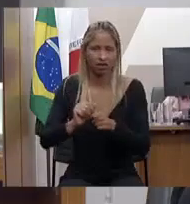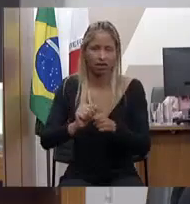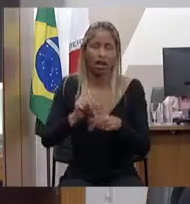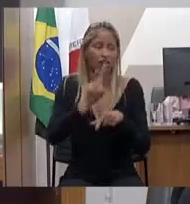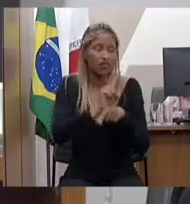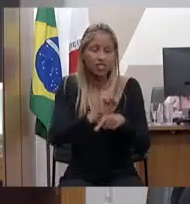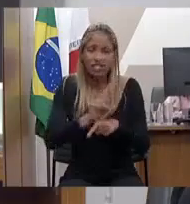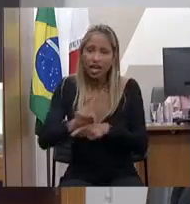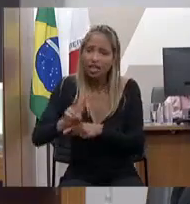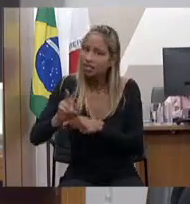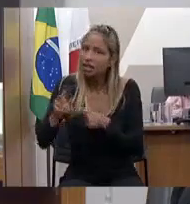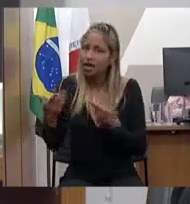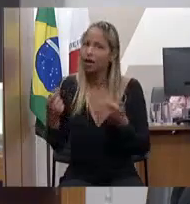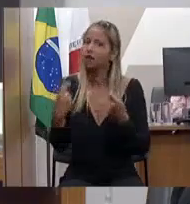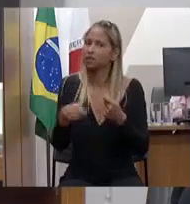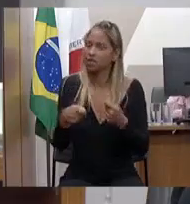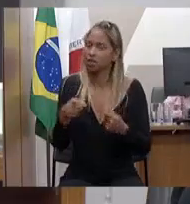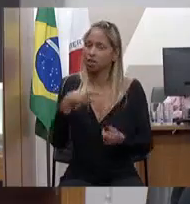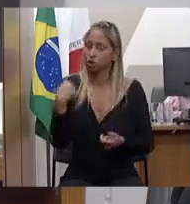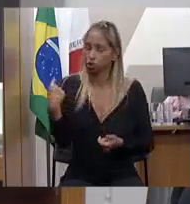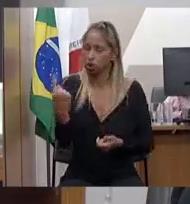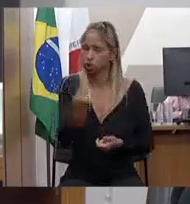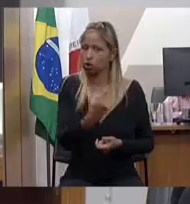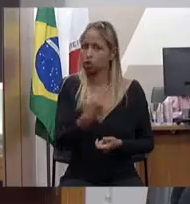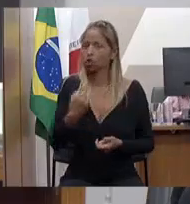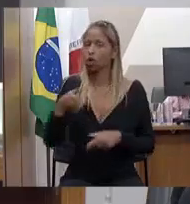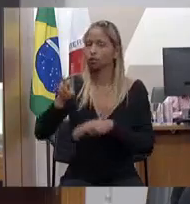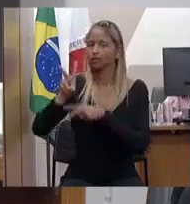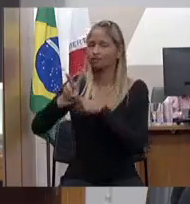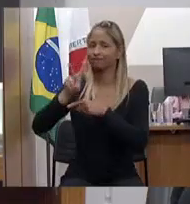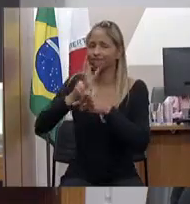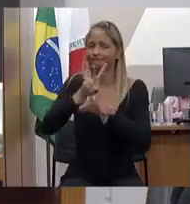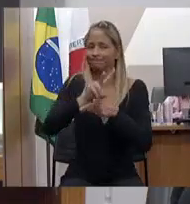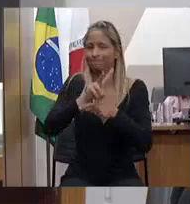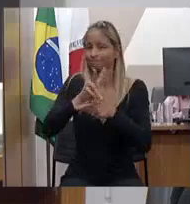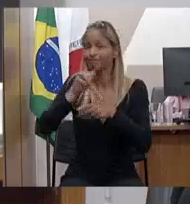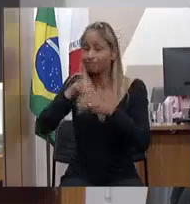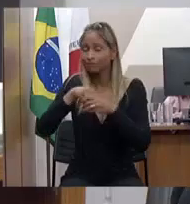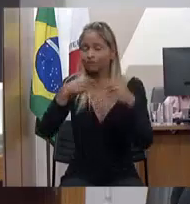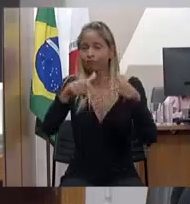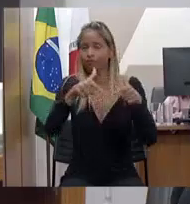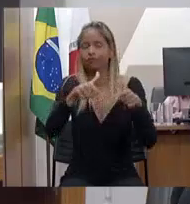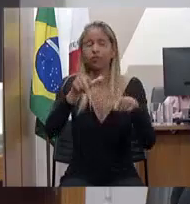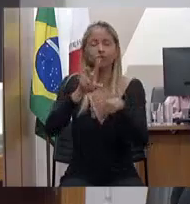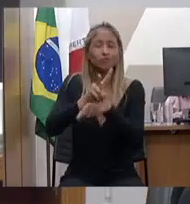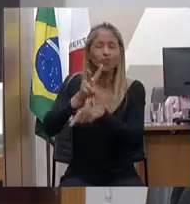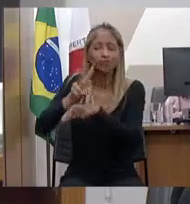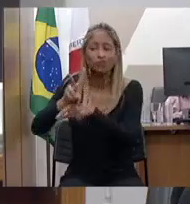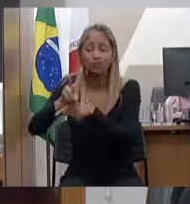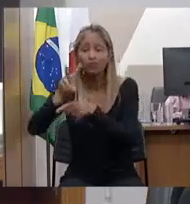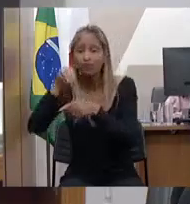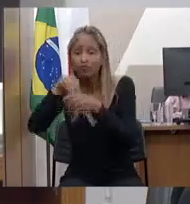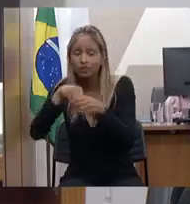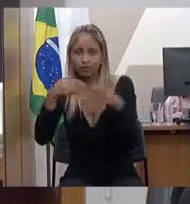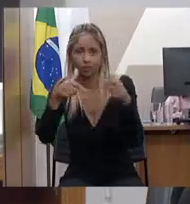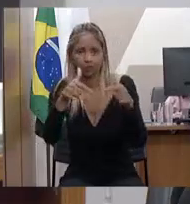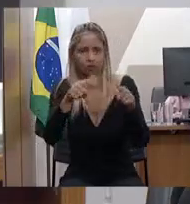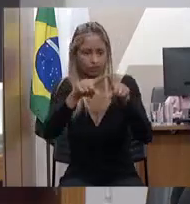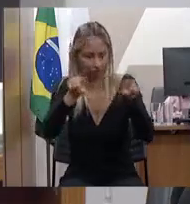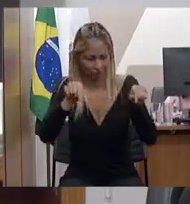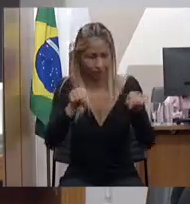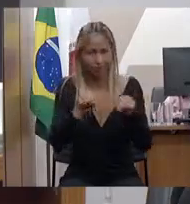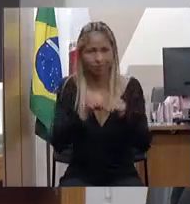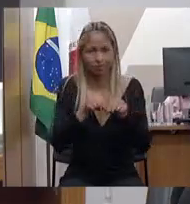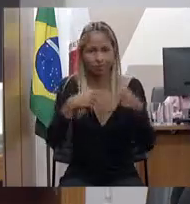fiscaliza nós fazemos vigilância nos ambientes trabalho vigilância nos ambientes trabalho e nós